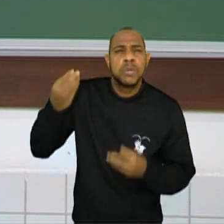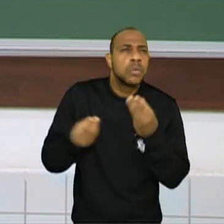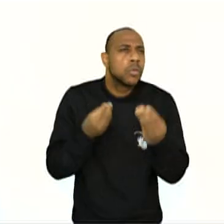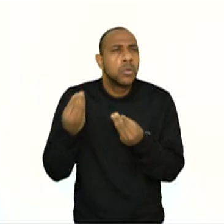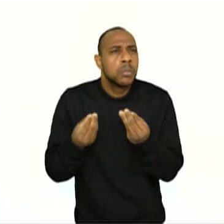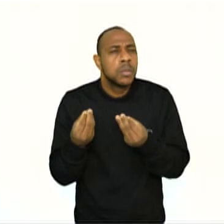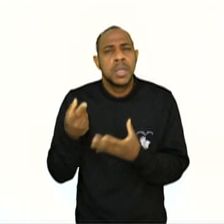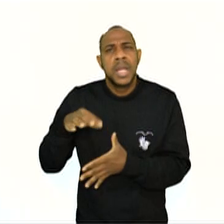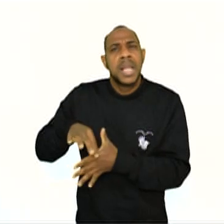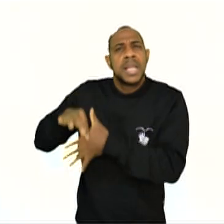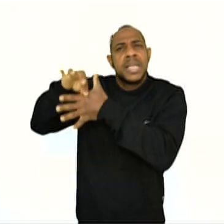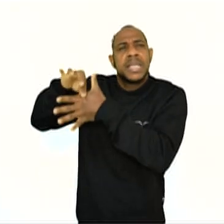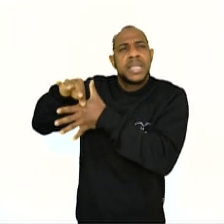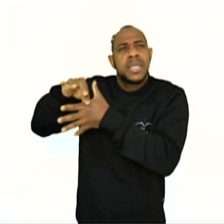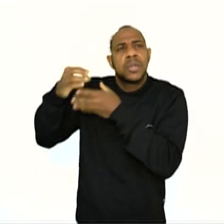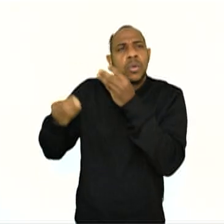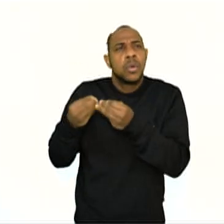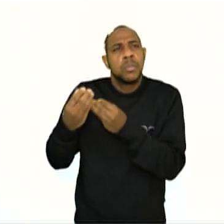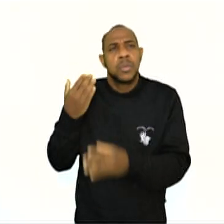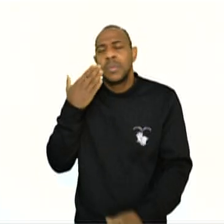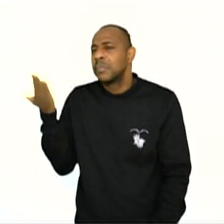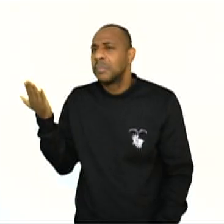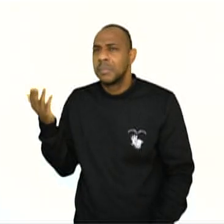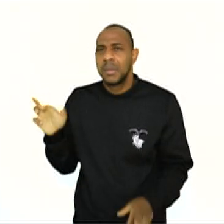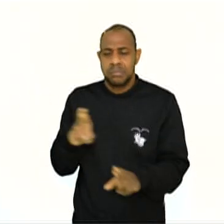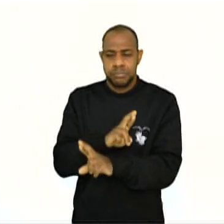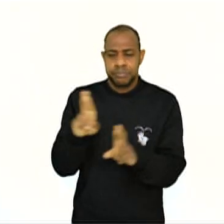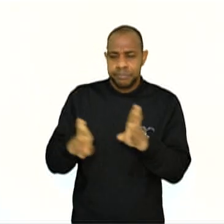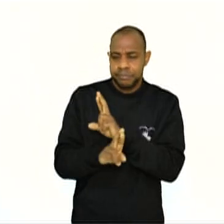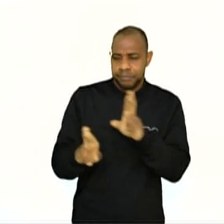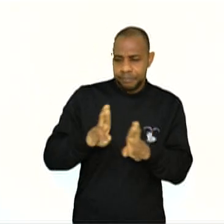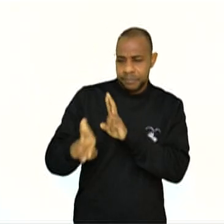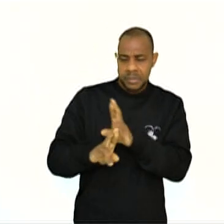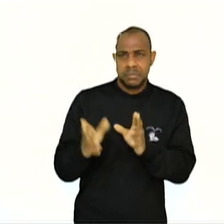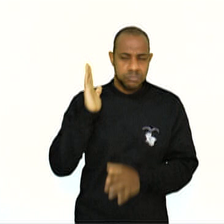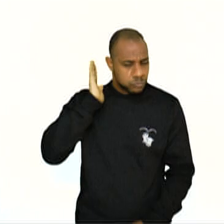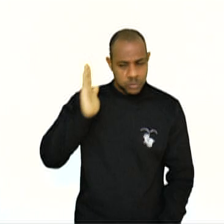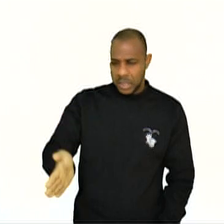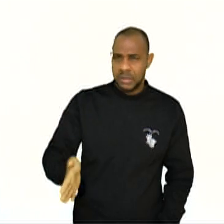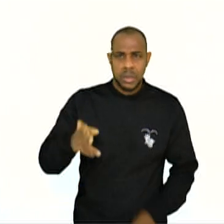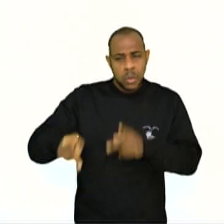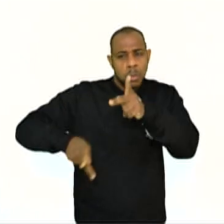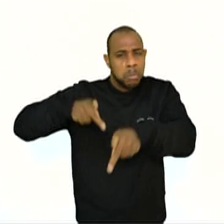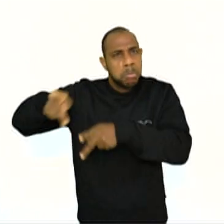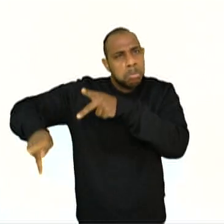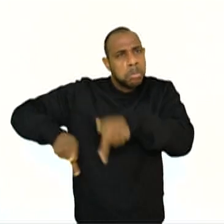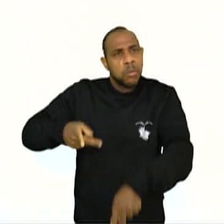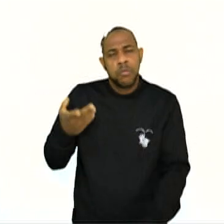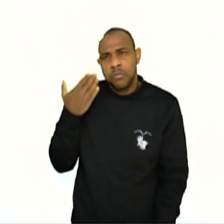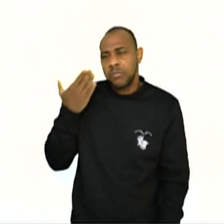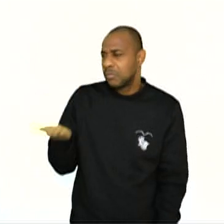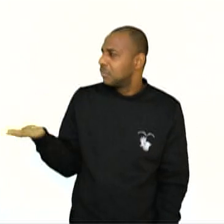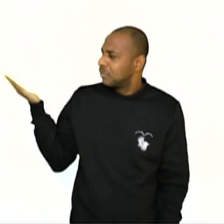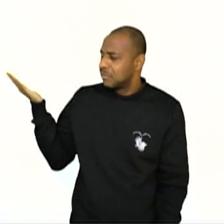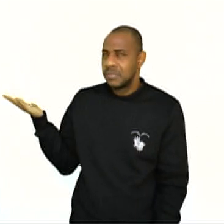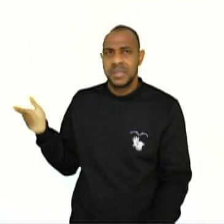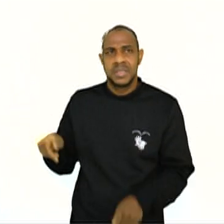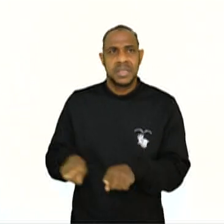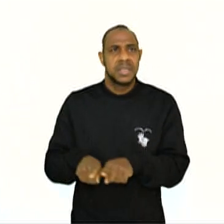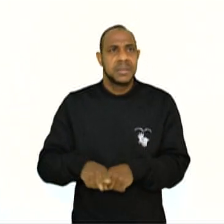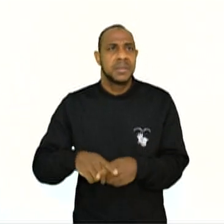uma liderança carismática, uma relação direta com a população e a adoção de medidas que podem ser consideradas